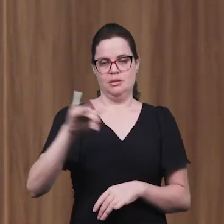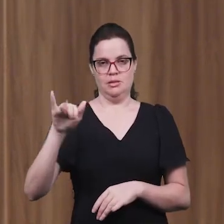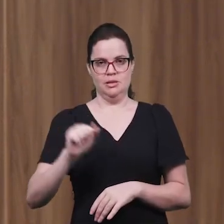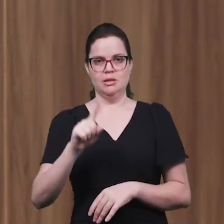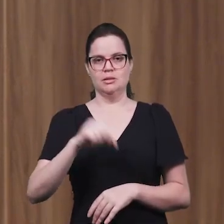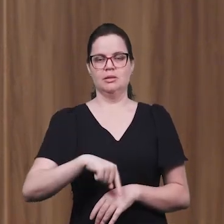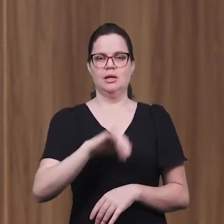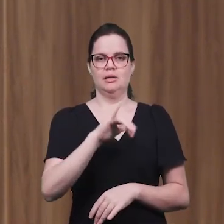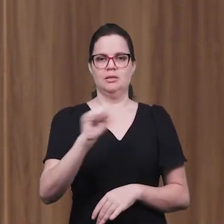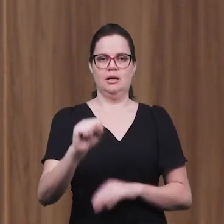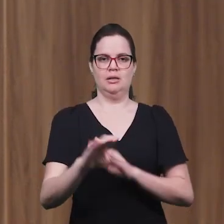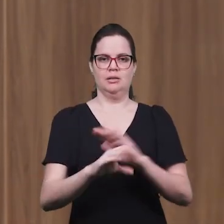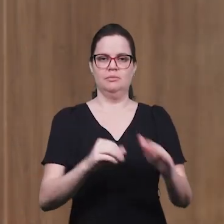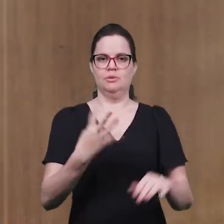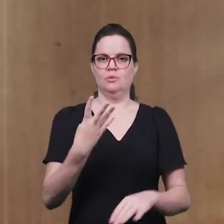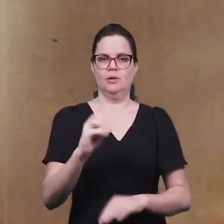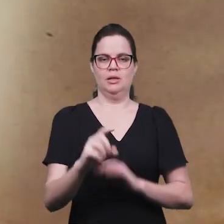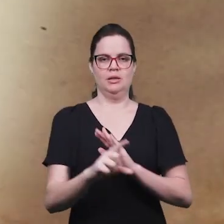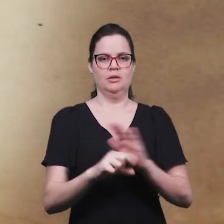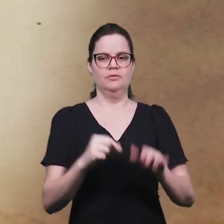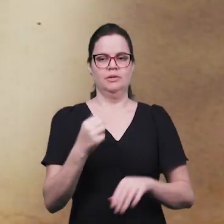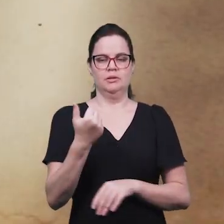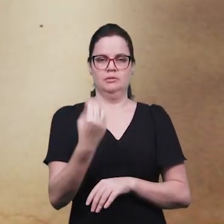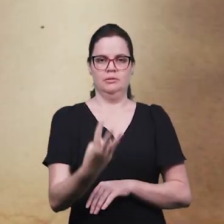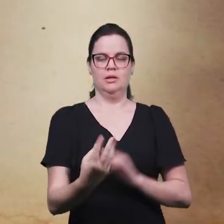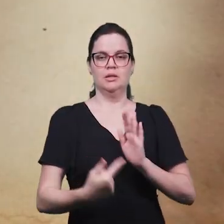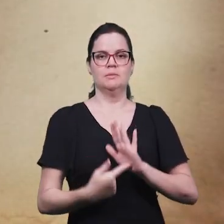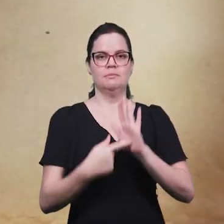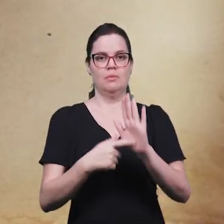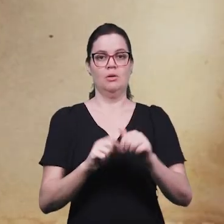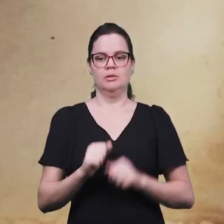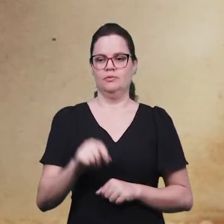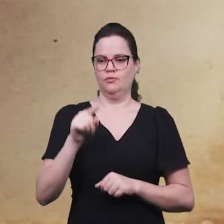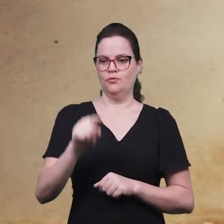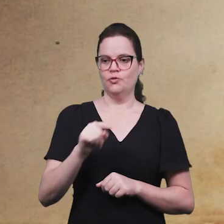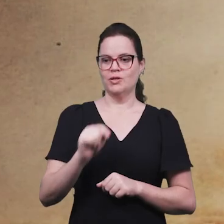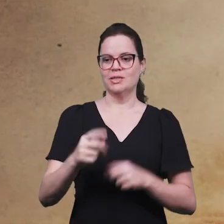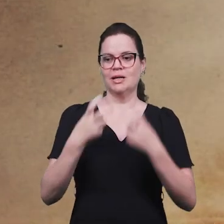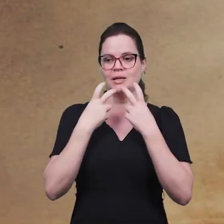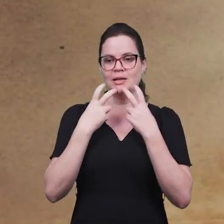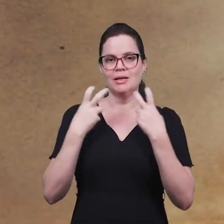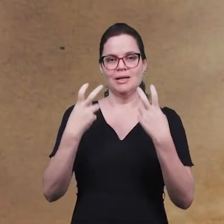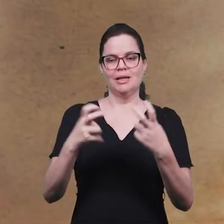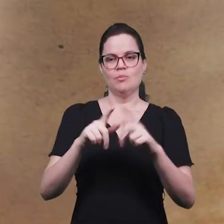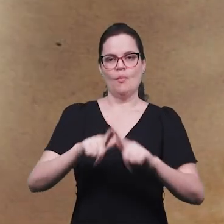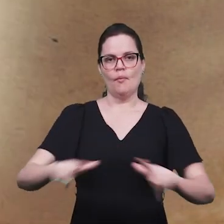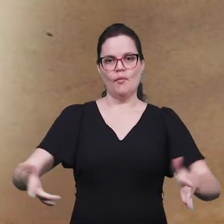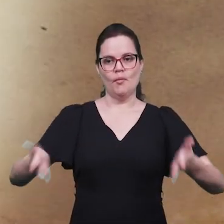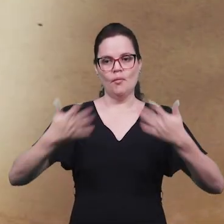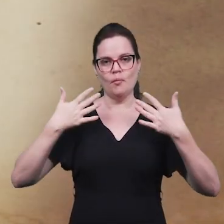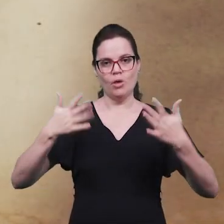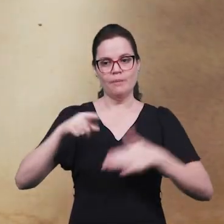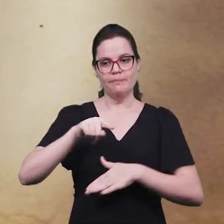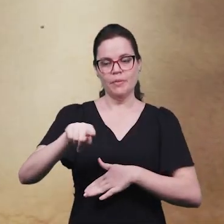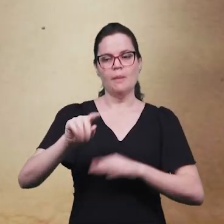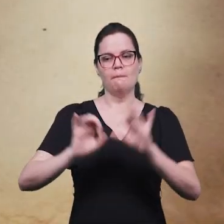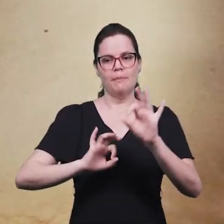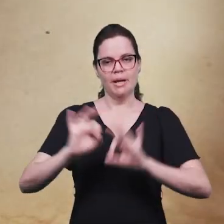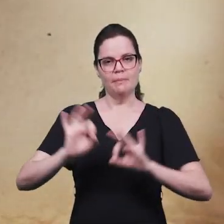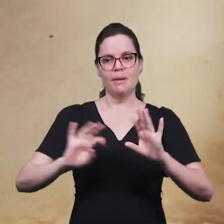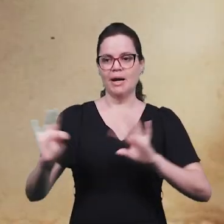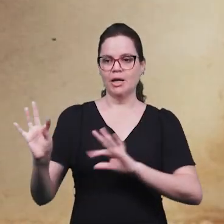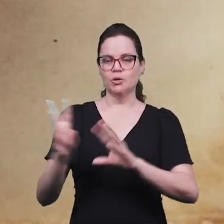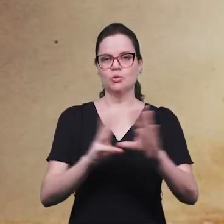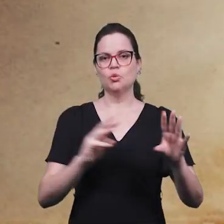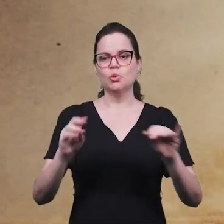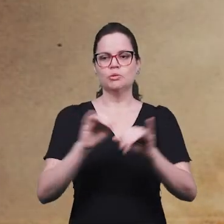40, versículo 3. Vós do que clama no deserto, preparais o caminho do Senhor, e direitai